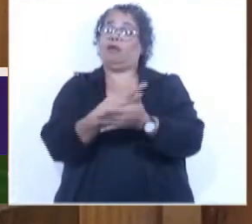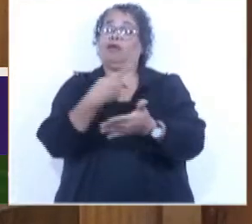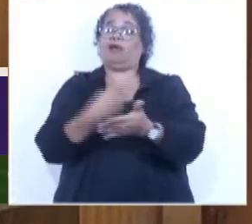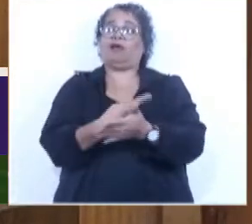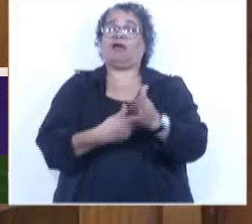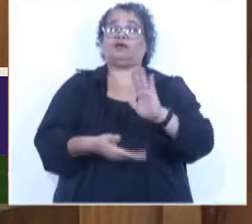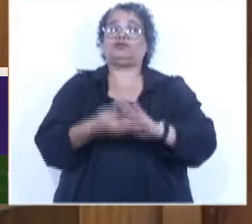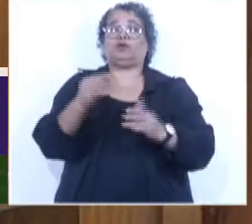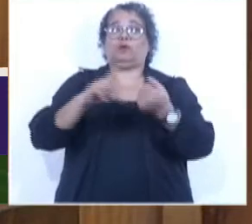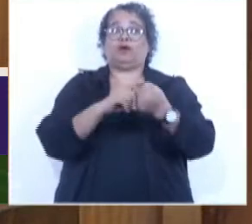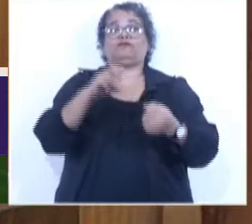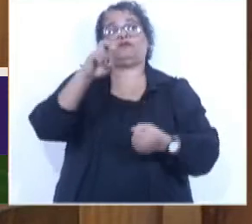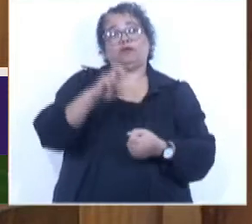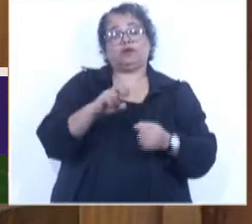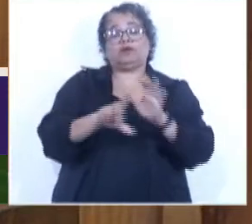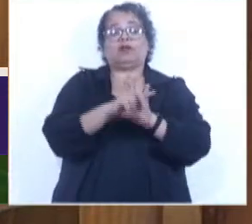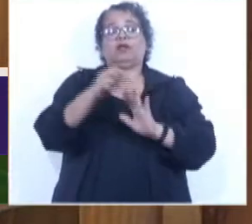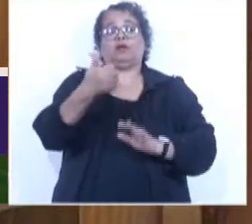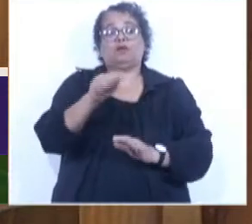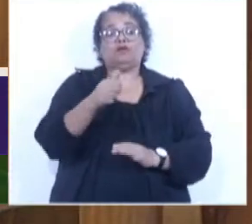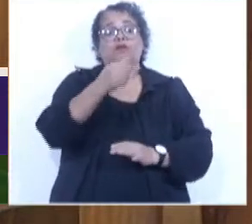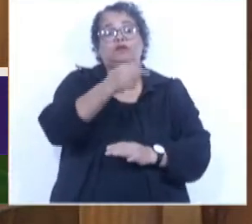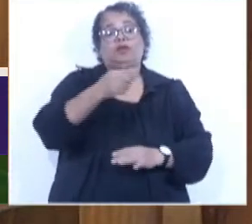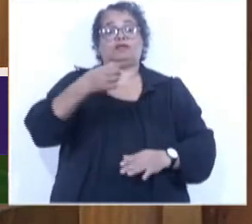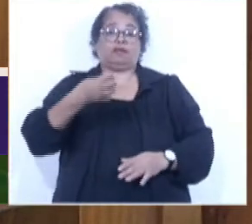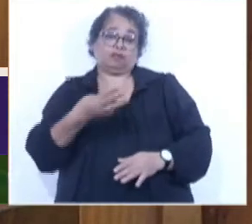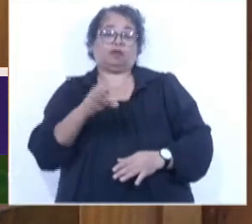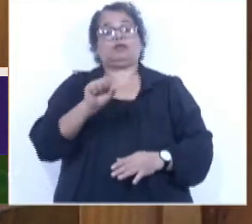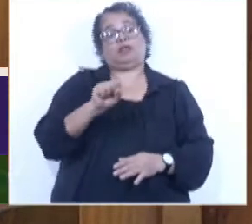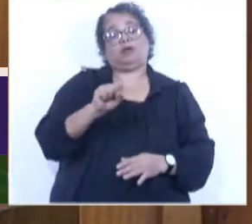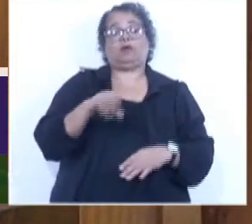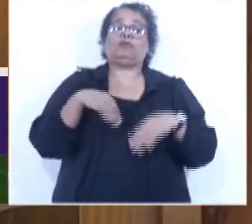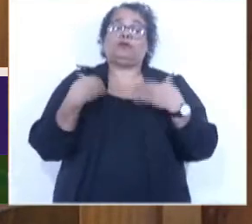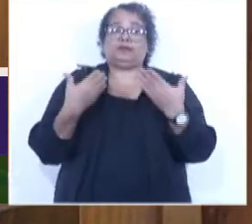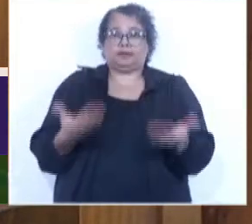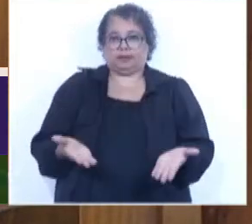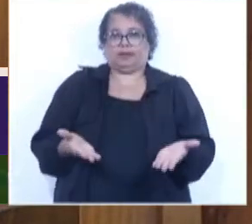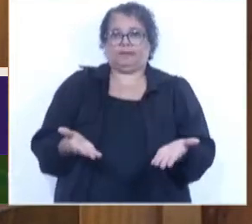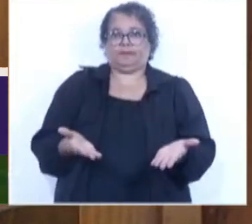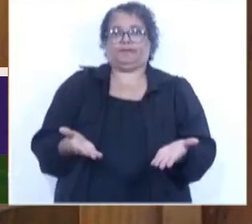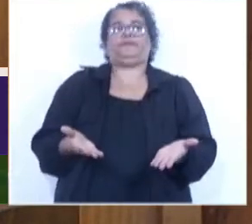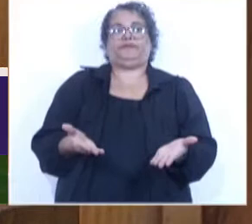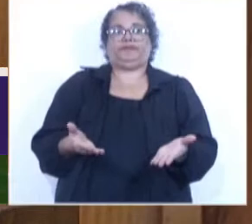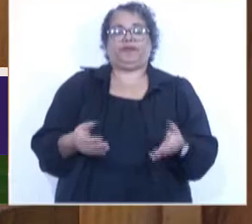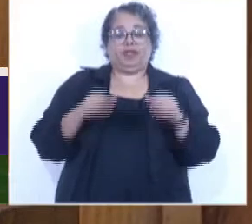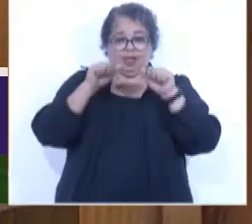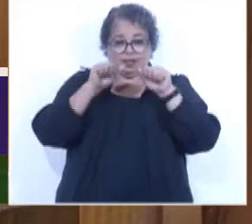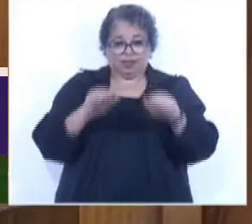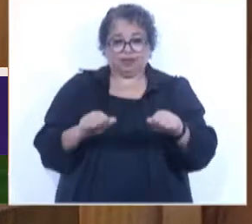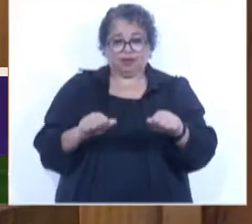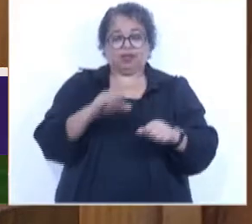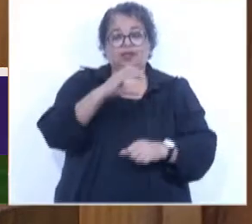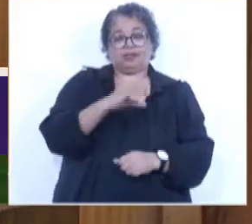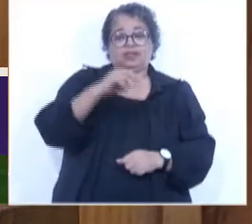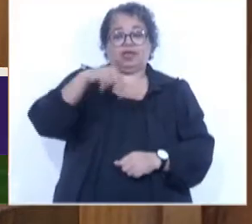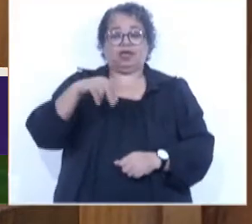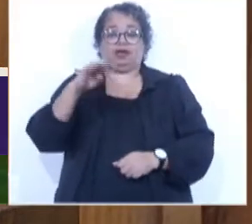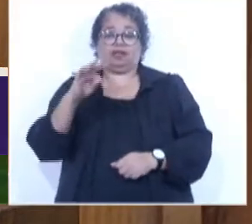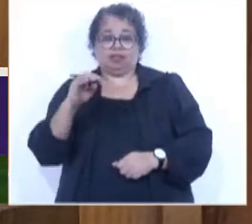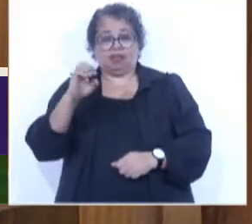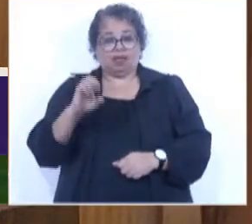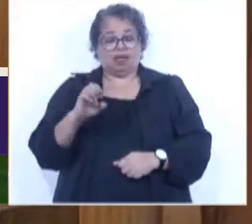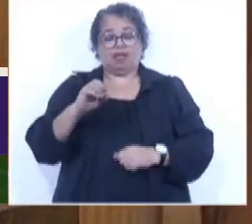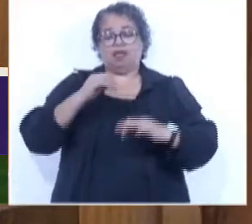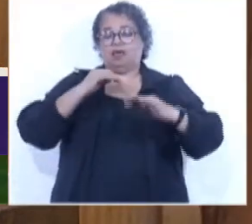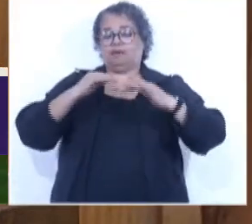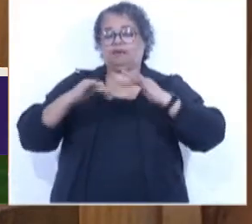do artigo quinto da Lei 11 mil 738 portanto gente é assessoria da CNT tem imobilizado no Brasil